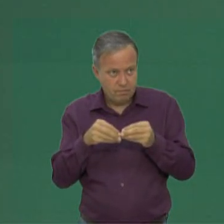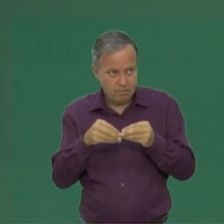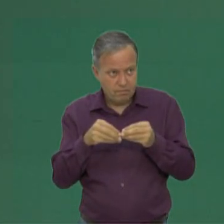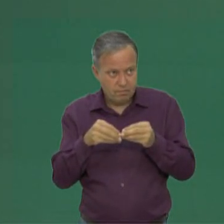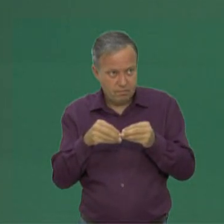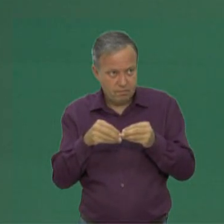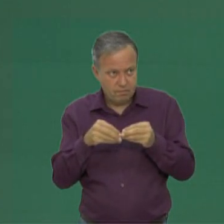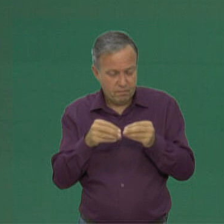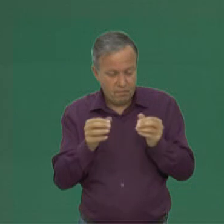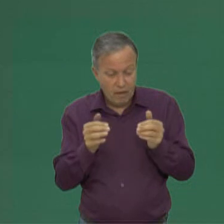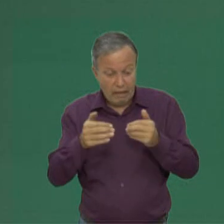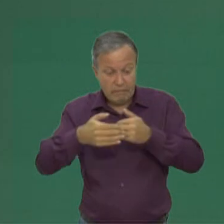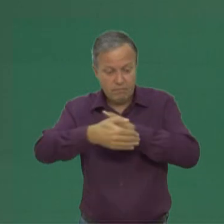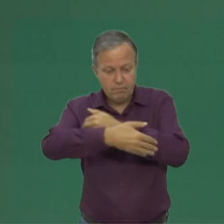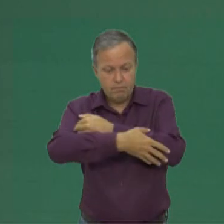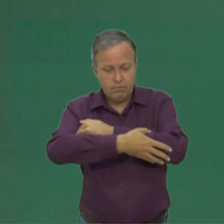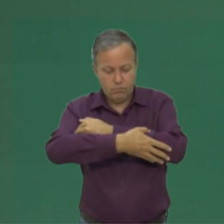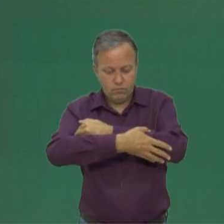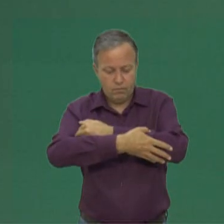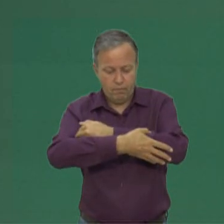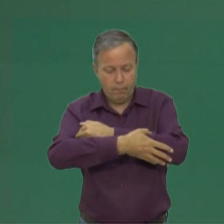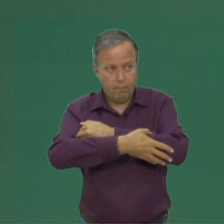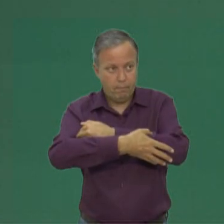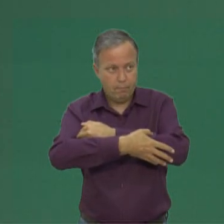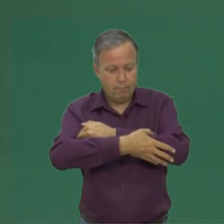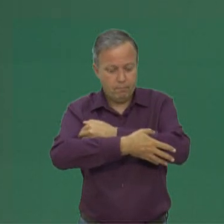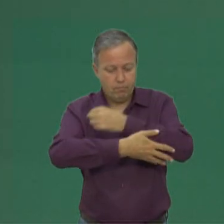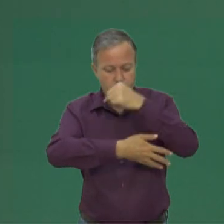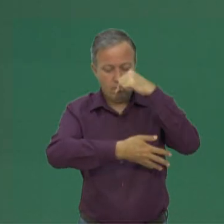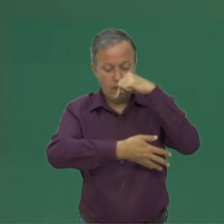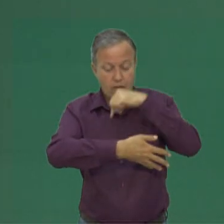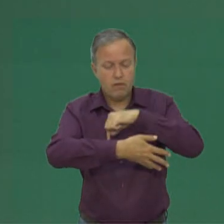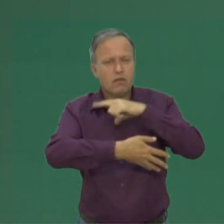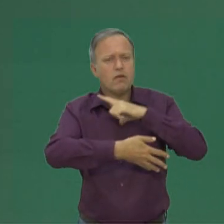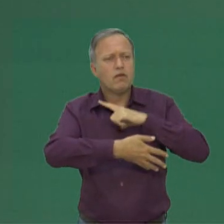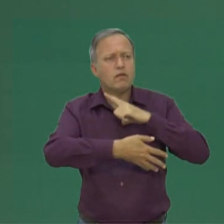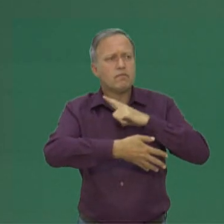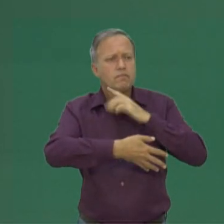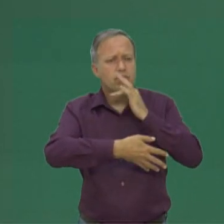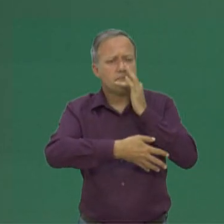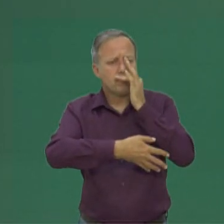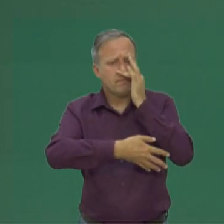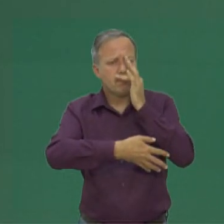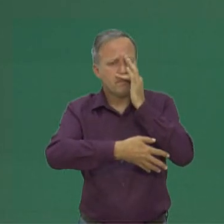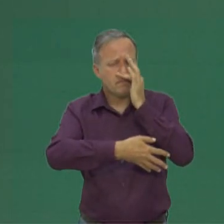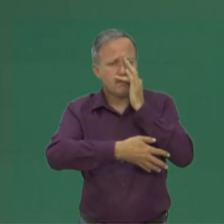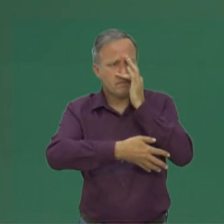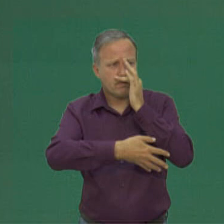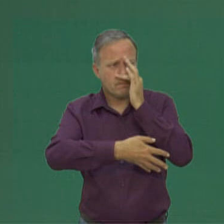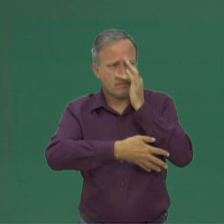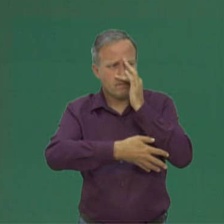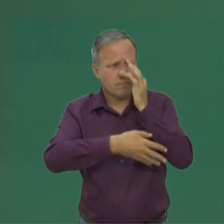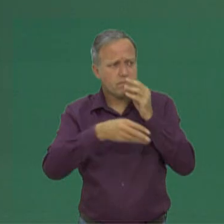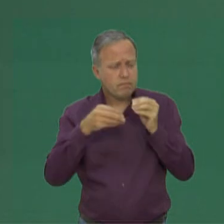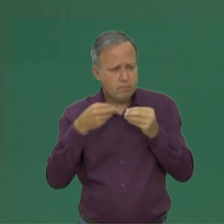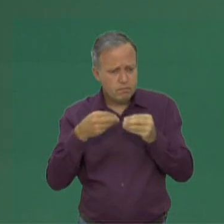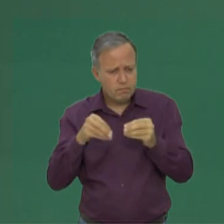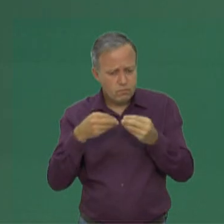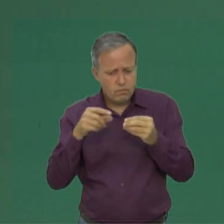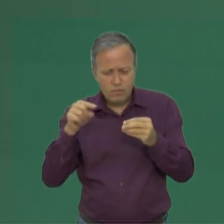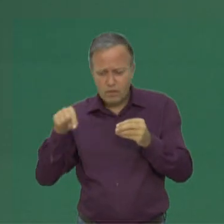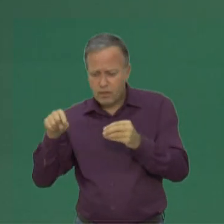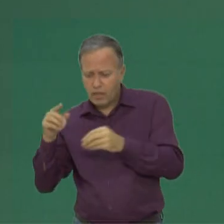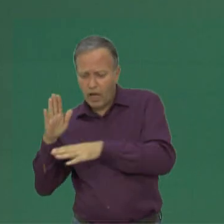envolto aquela curiosidade dele, acaba ajudando o senhor ao